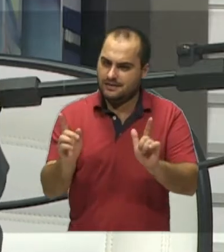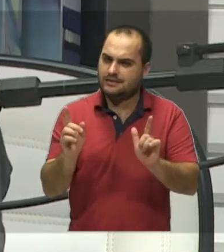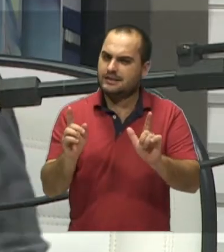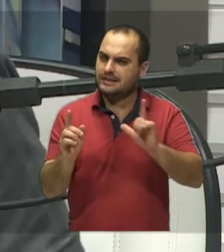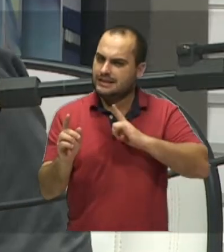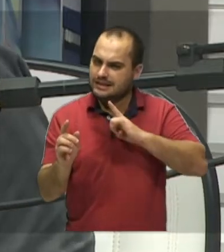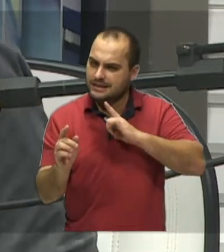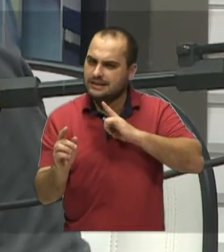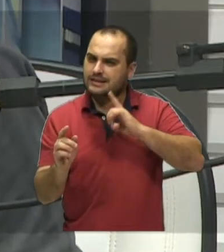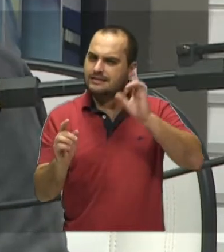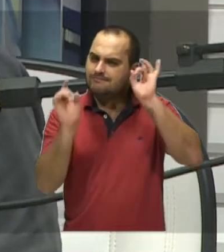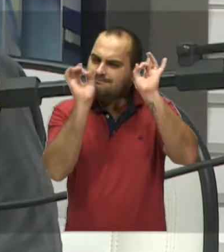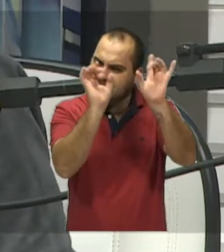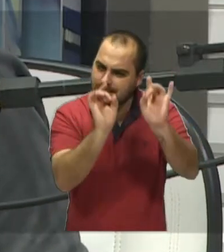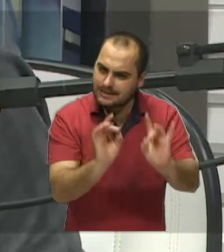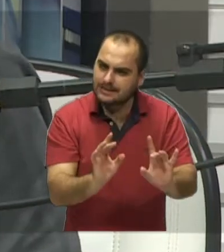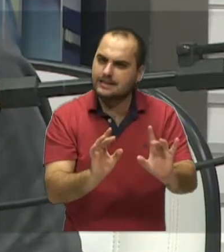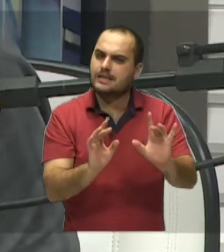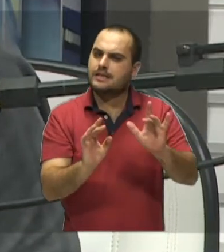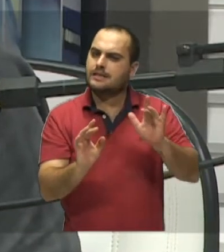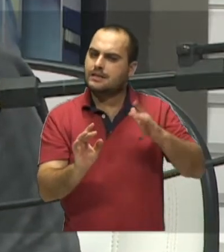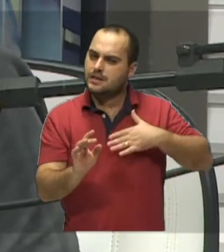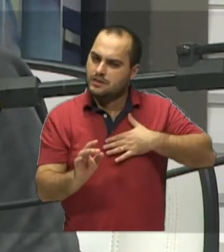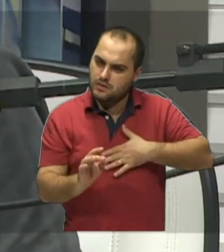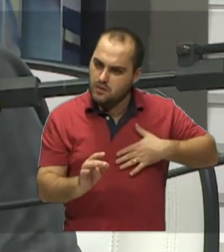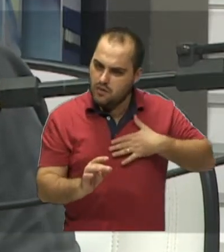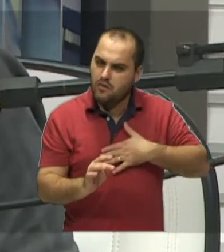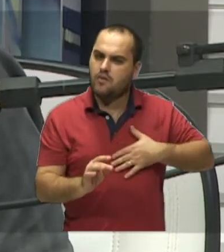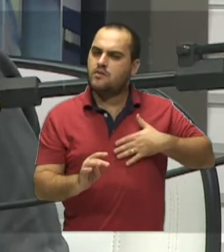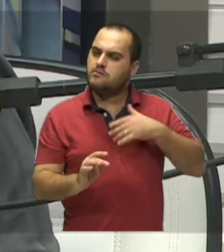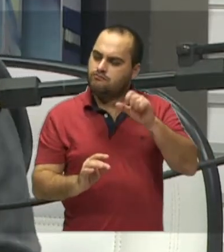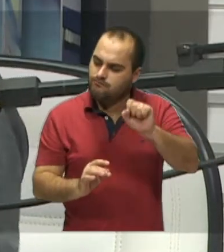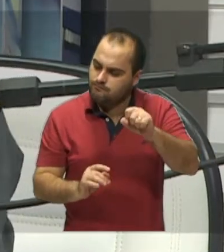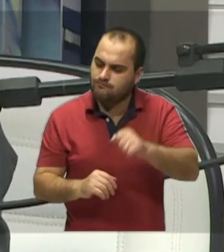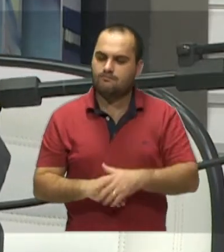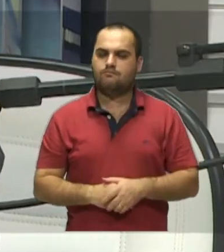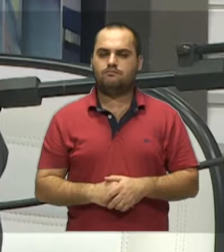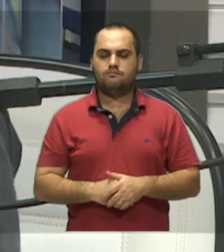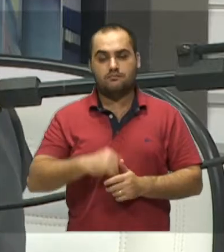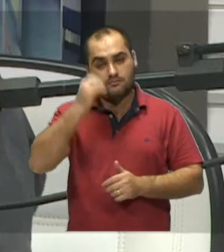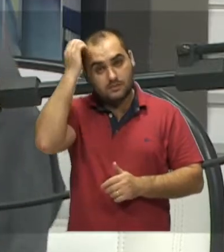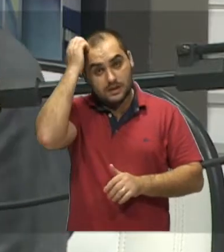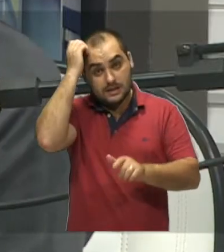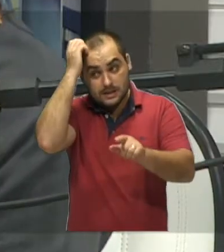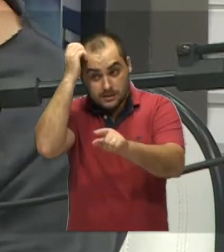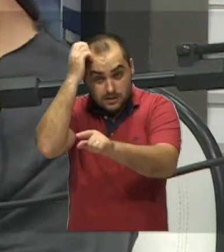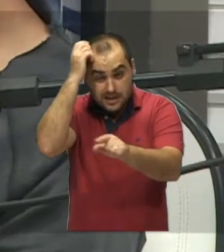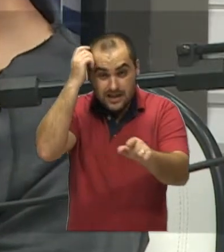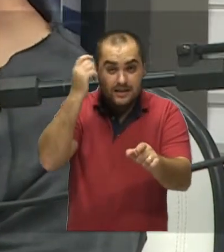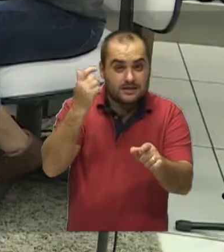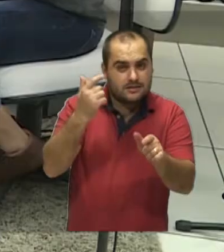uma identidade, que tem alguma coisa que eu gosto muito também, falando dessas atualidades, né?